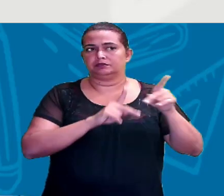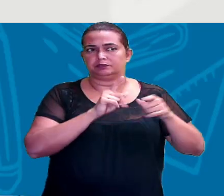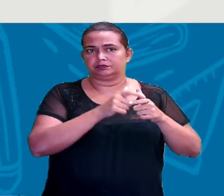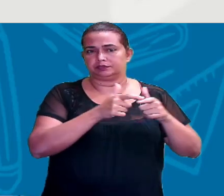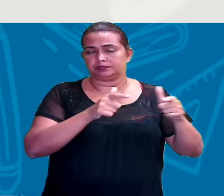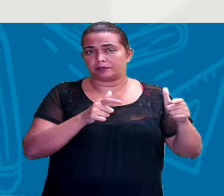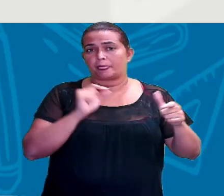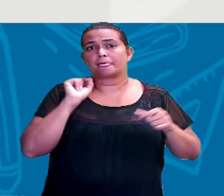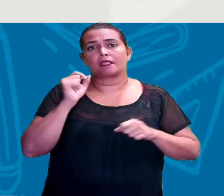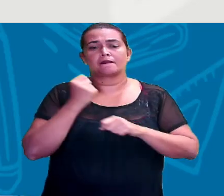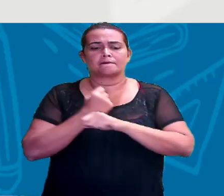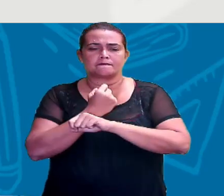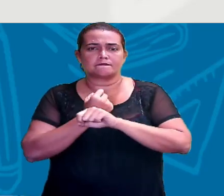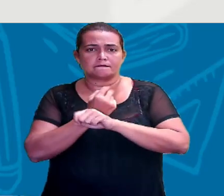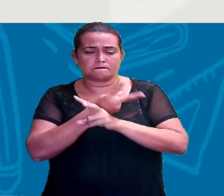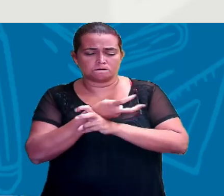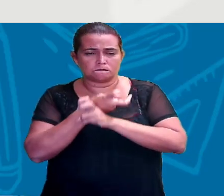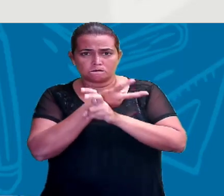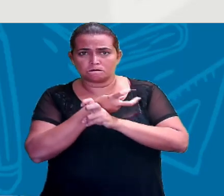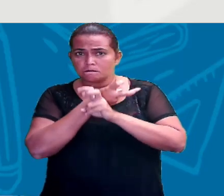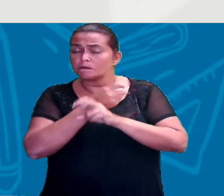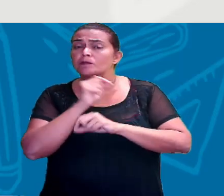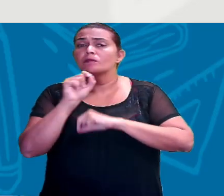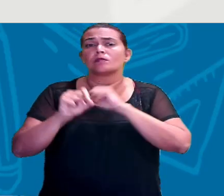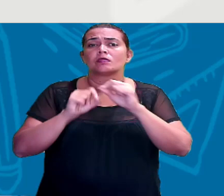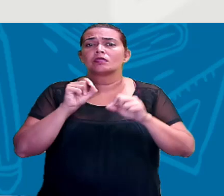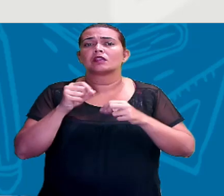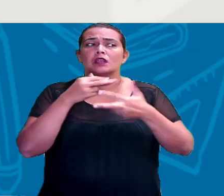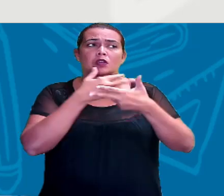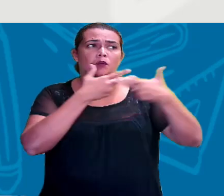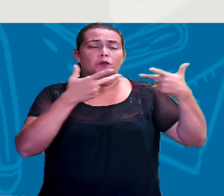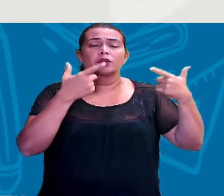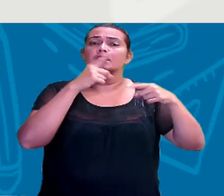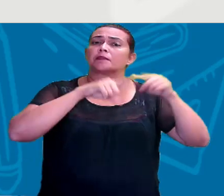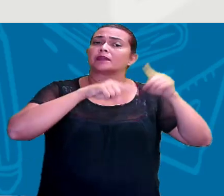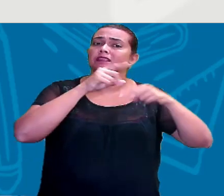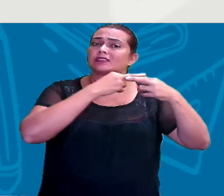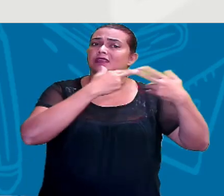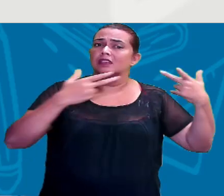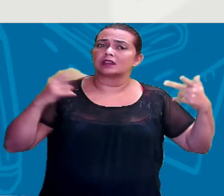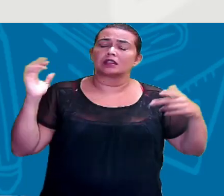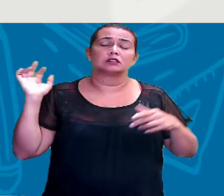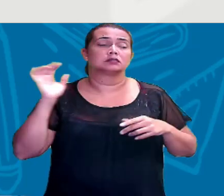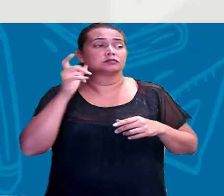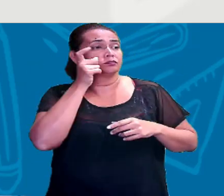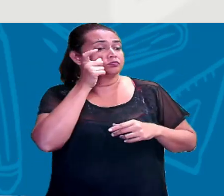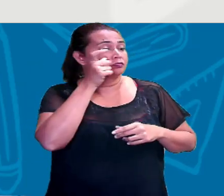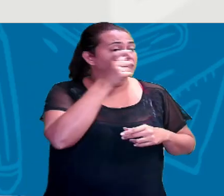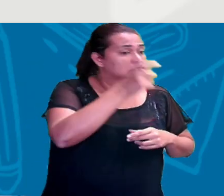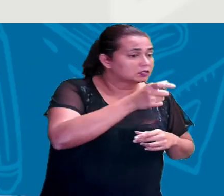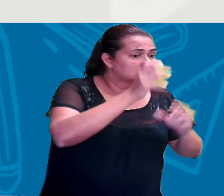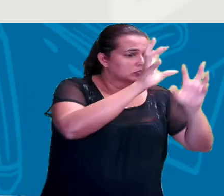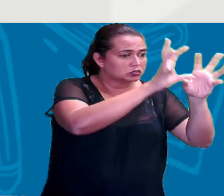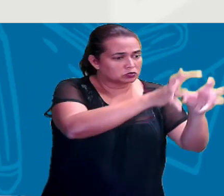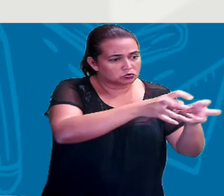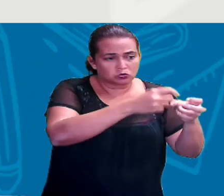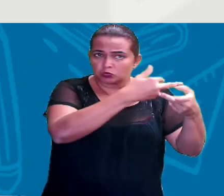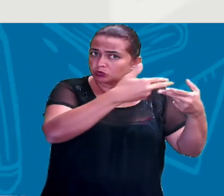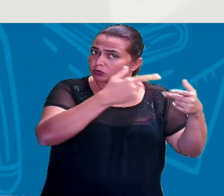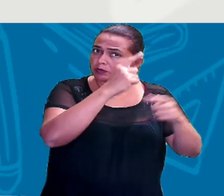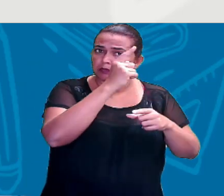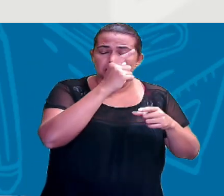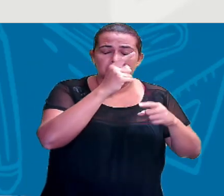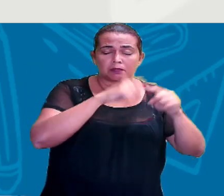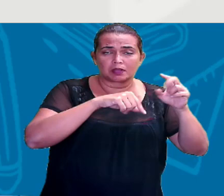Já a colonização de exploração, não. A colonização de exploração, o colonizador vinha com interesse único e exclusivo